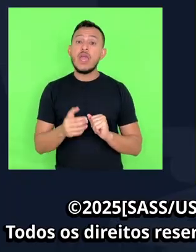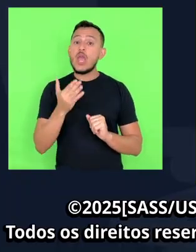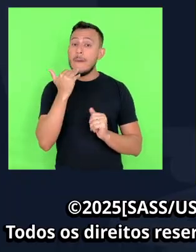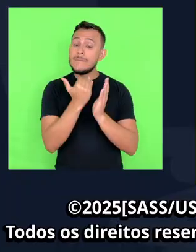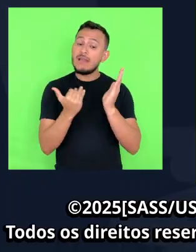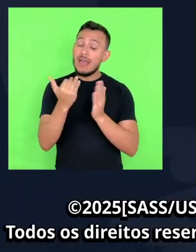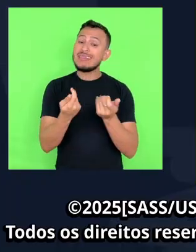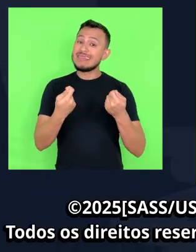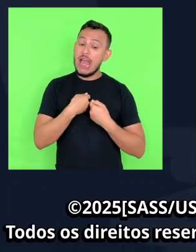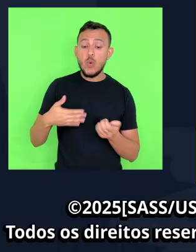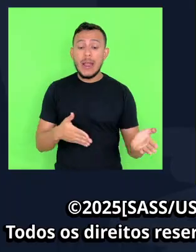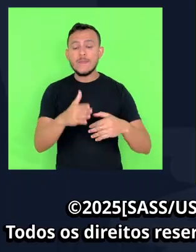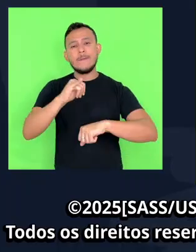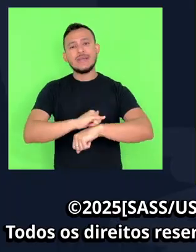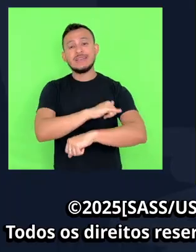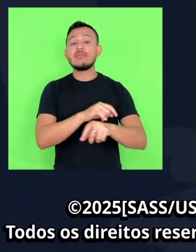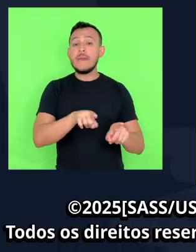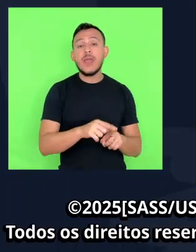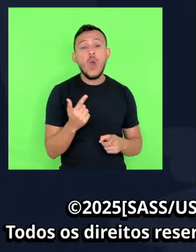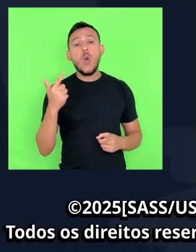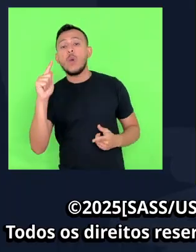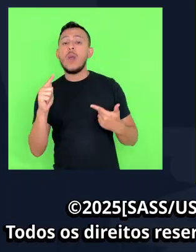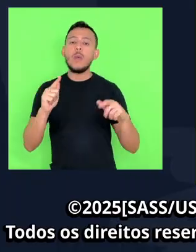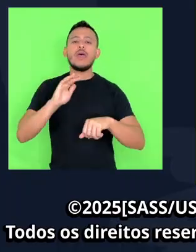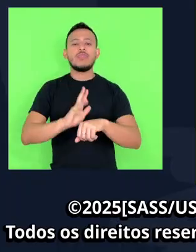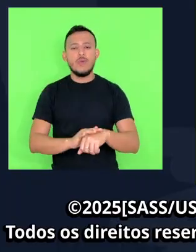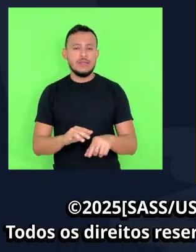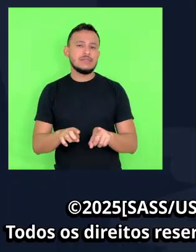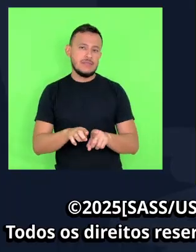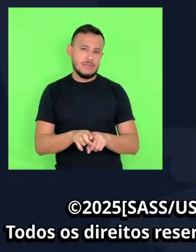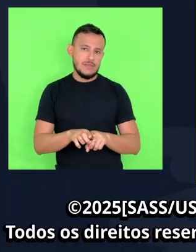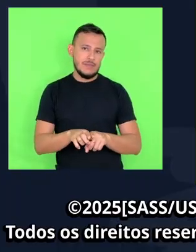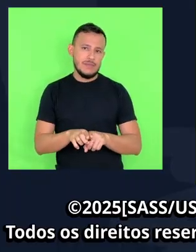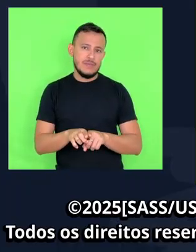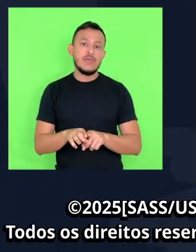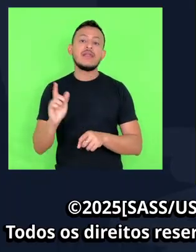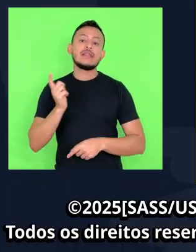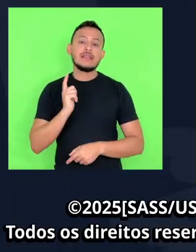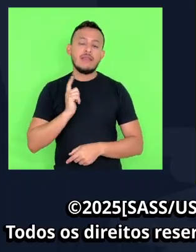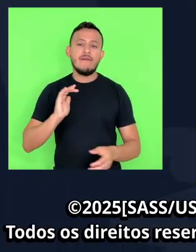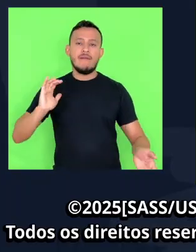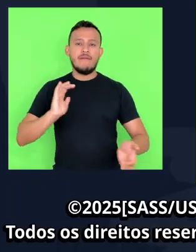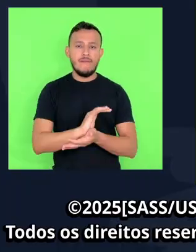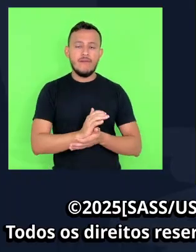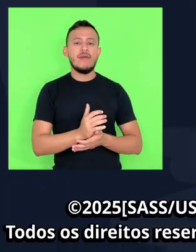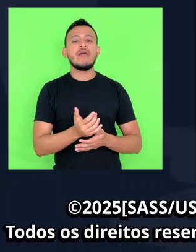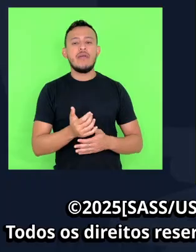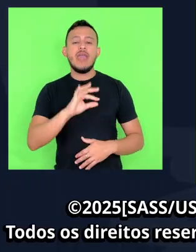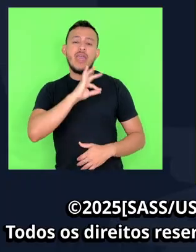obesidade, e isso é base para as outras doenças crônicas. Aqui, pelas questões de renda